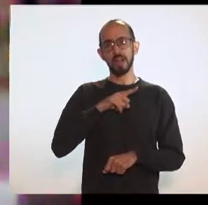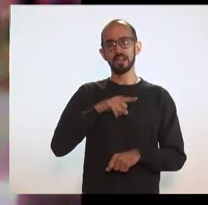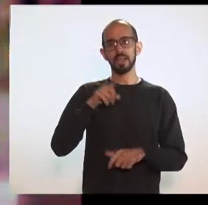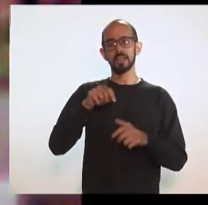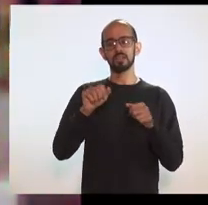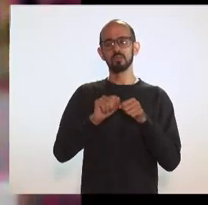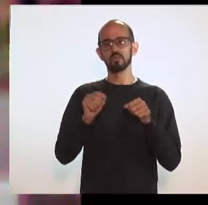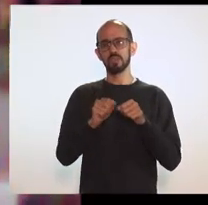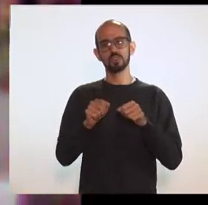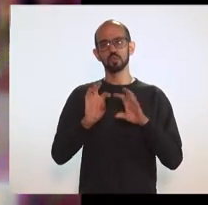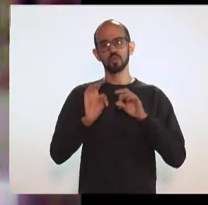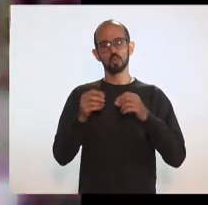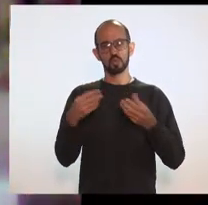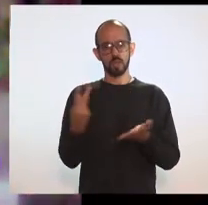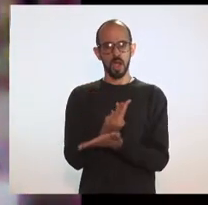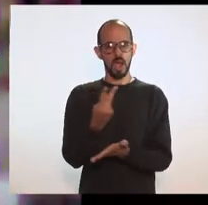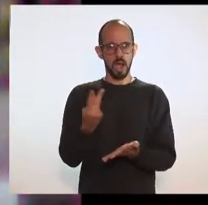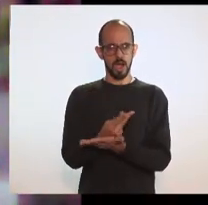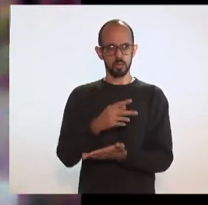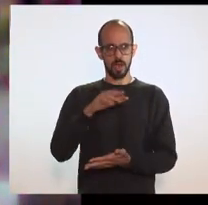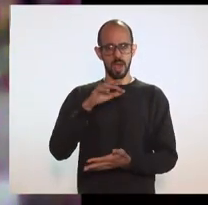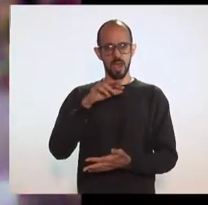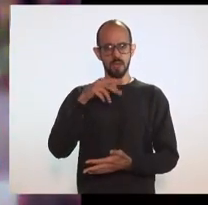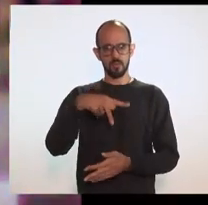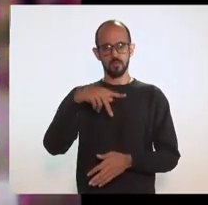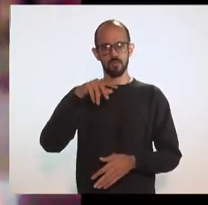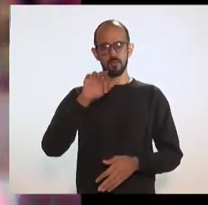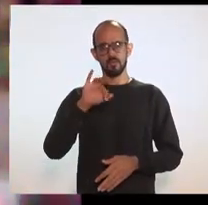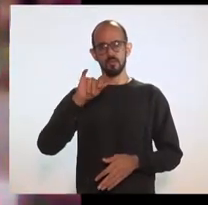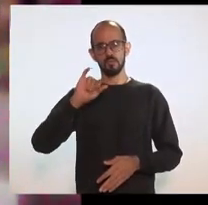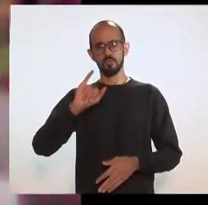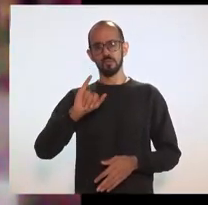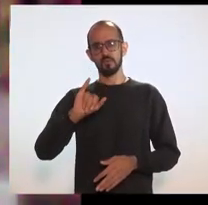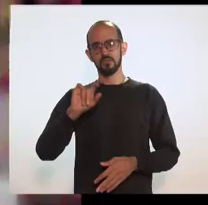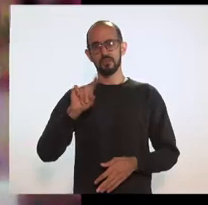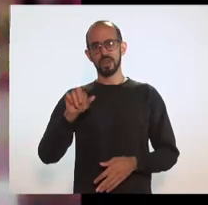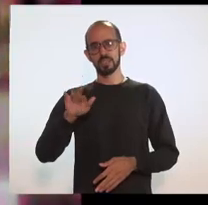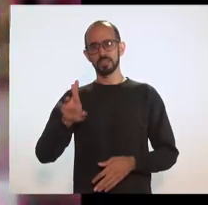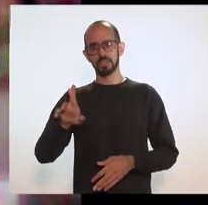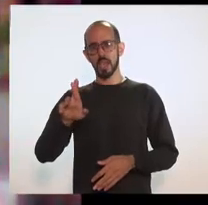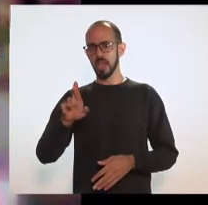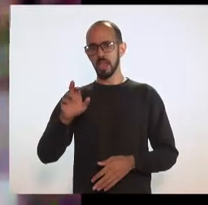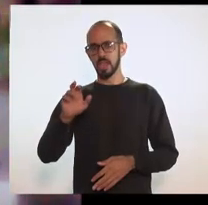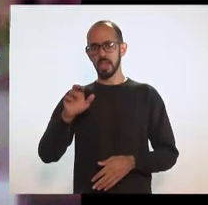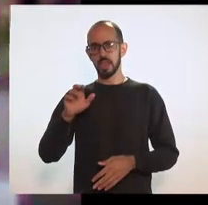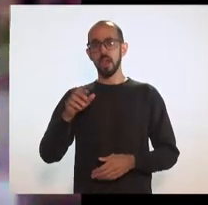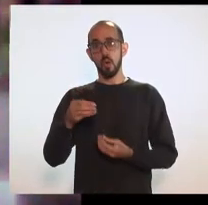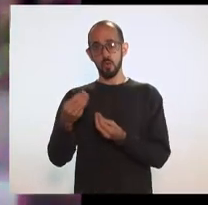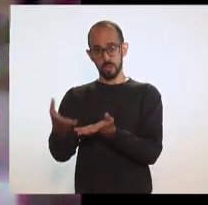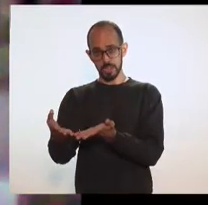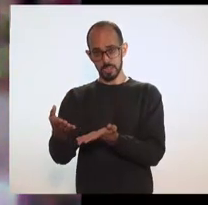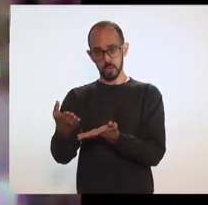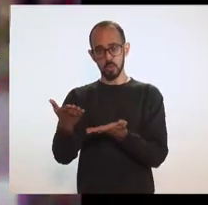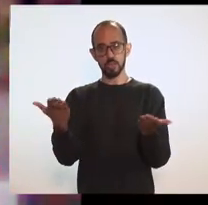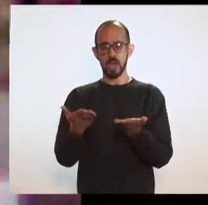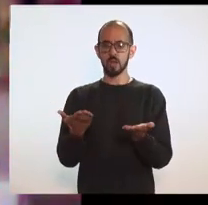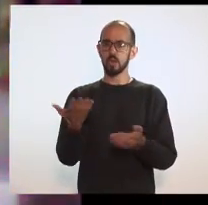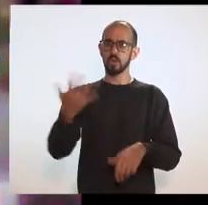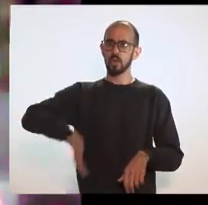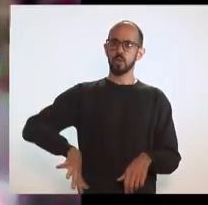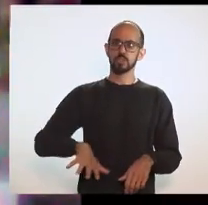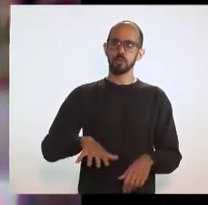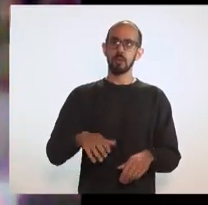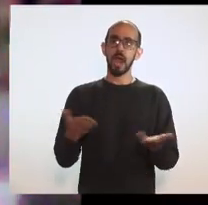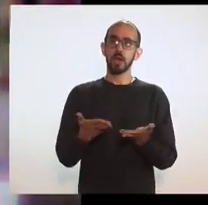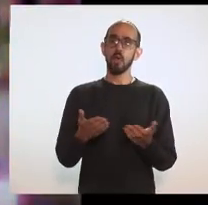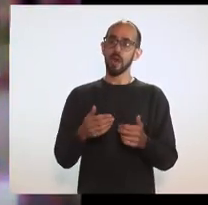acesso à vacina rapaz ofereceu o vacina e bolsonaro não quis comprar no ano passado agora tá correndo atrás perdemos